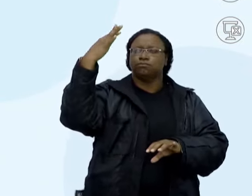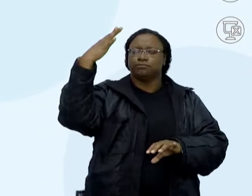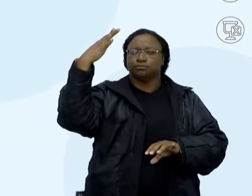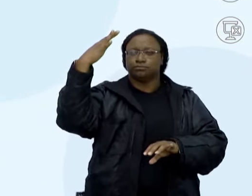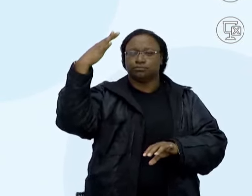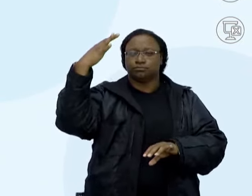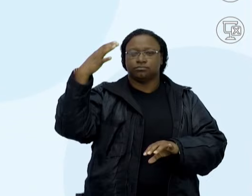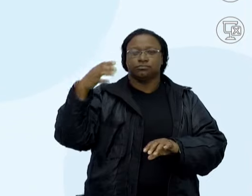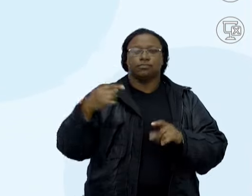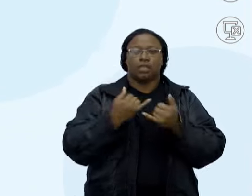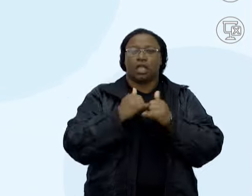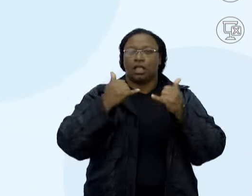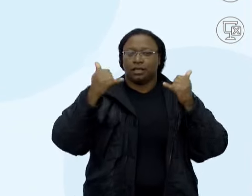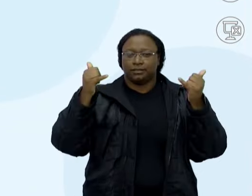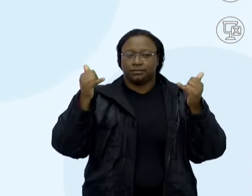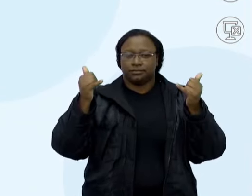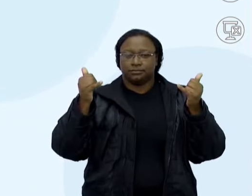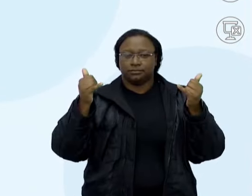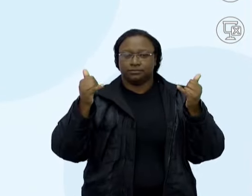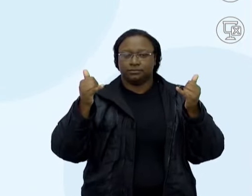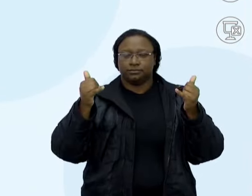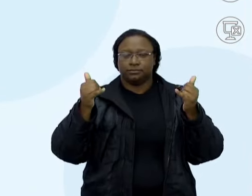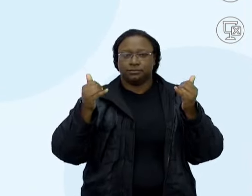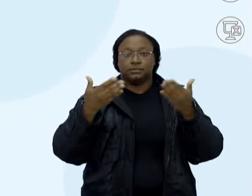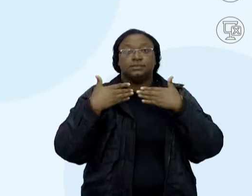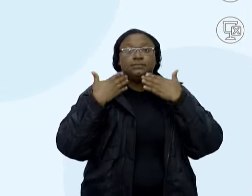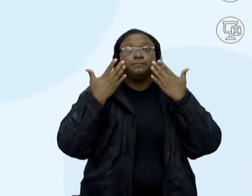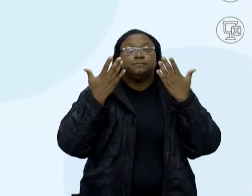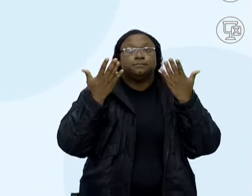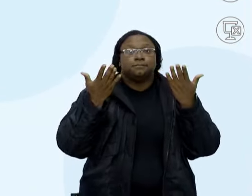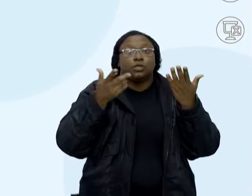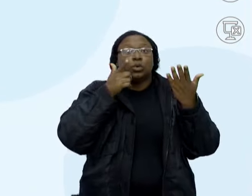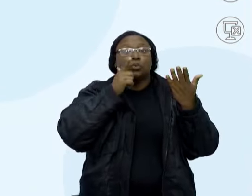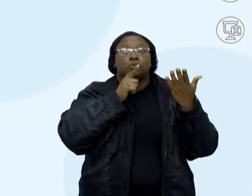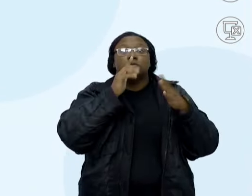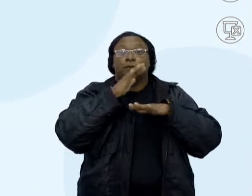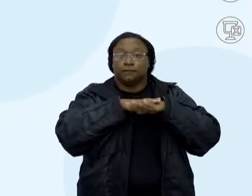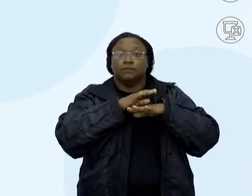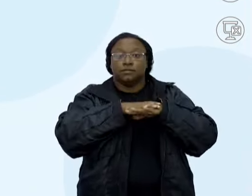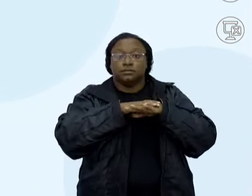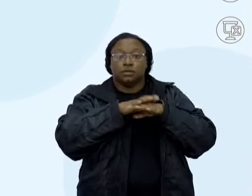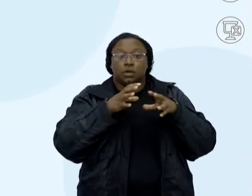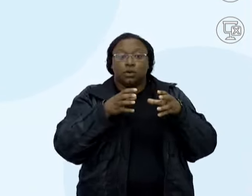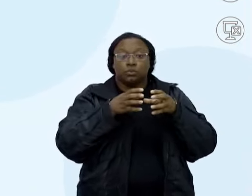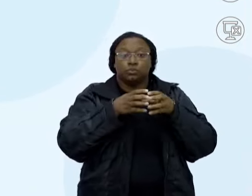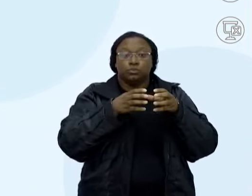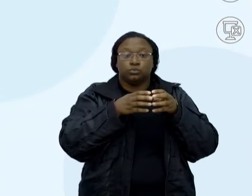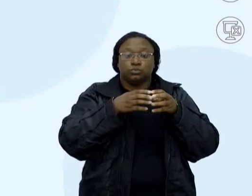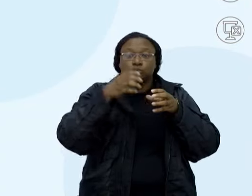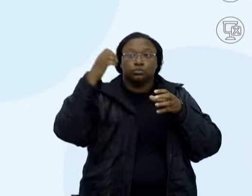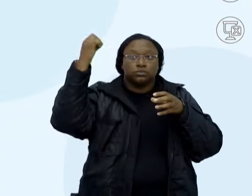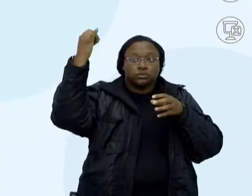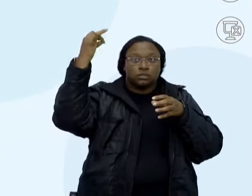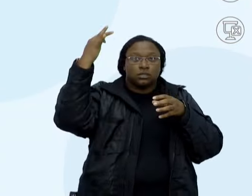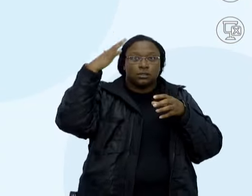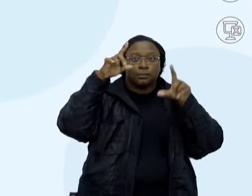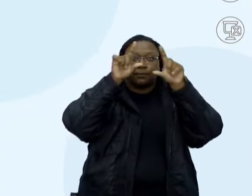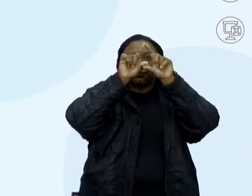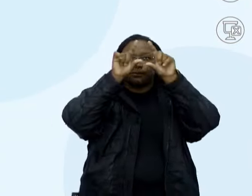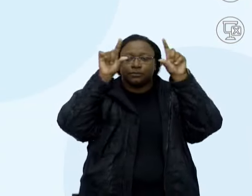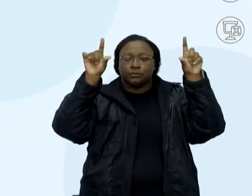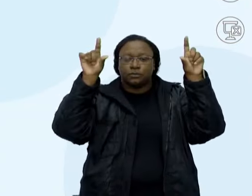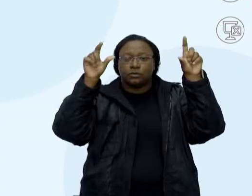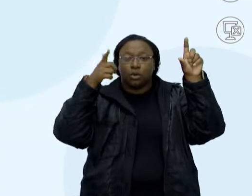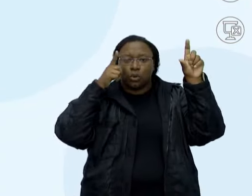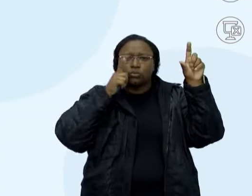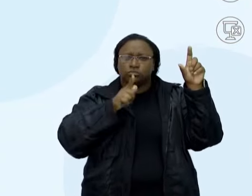mostrei para você. Será que dá para fazer isso, gente? Um conjunto de lâmpadas LED no lugar de uma lâmpada elétrica? Será